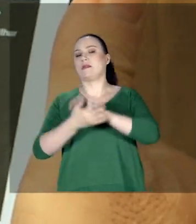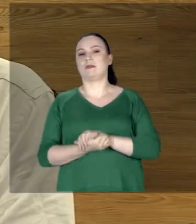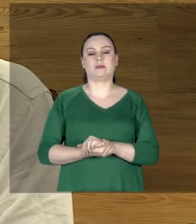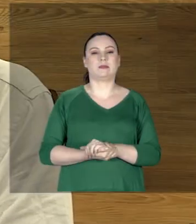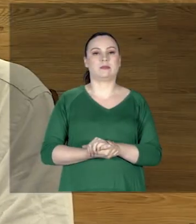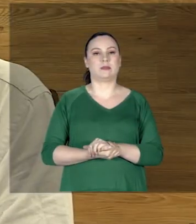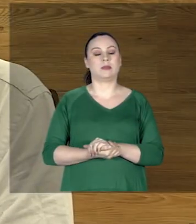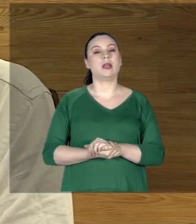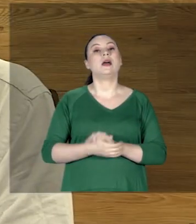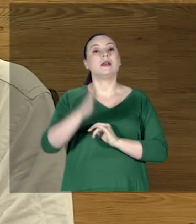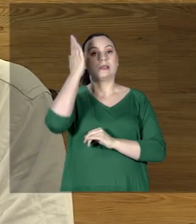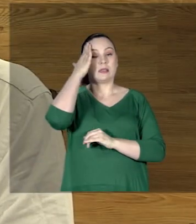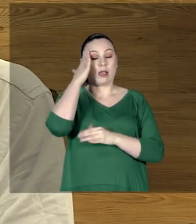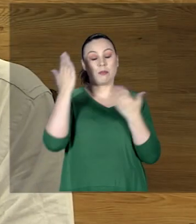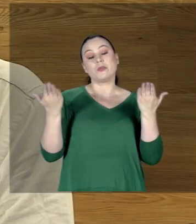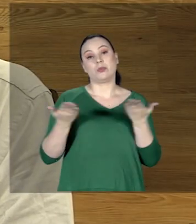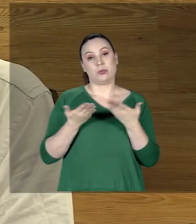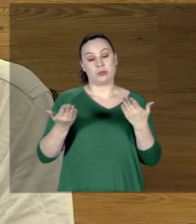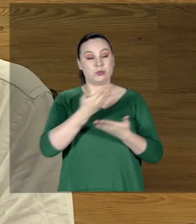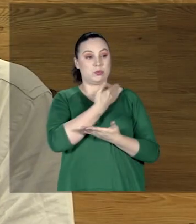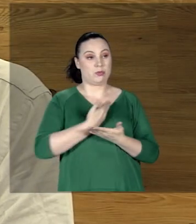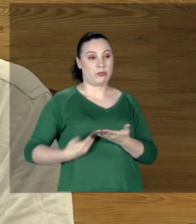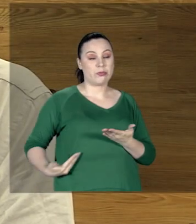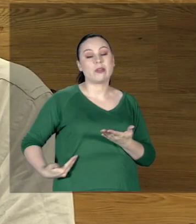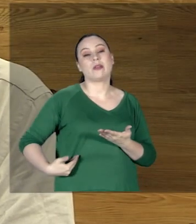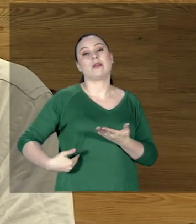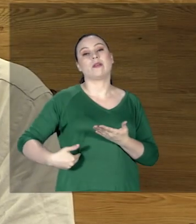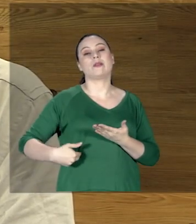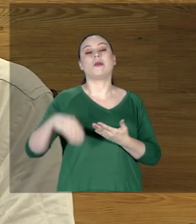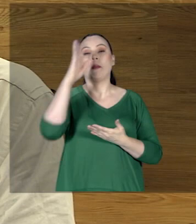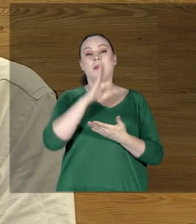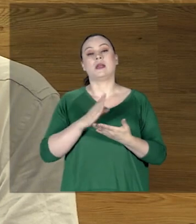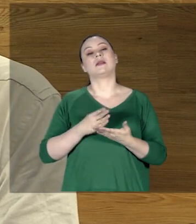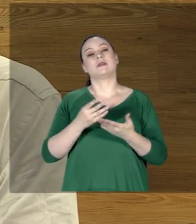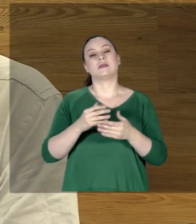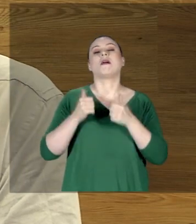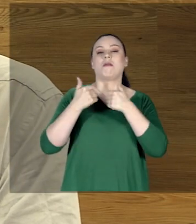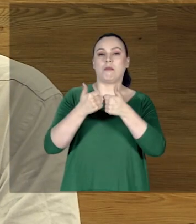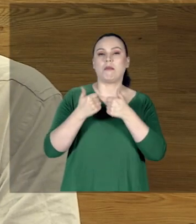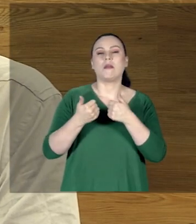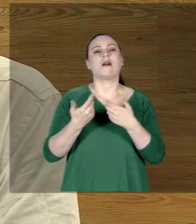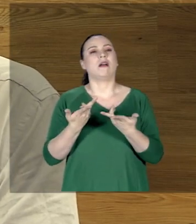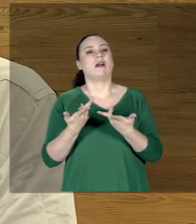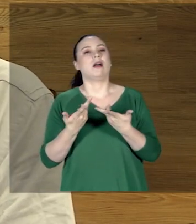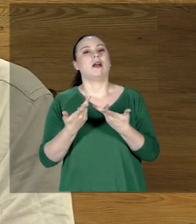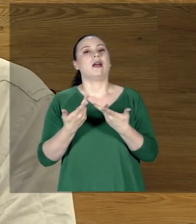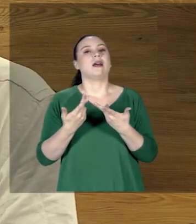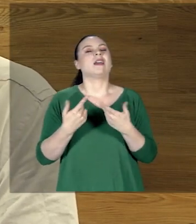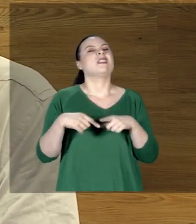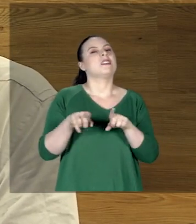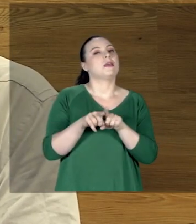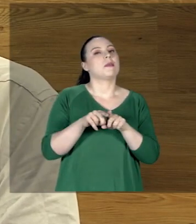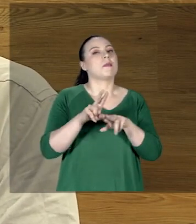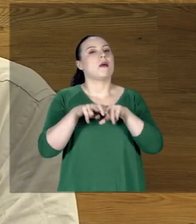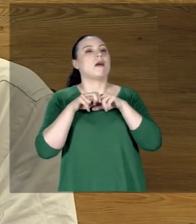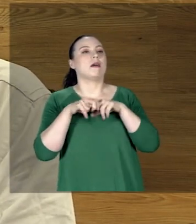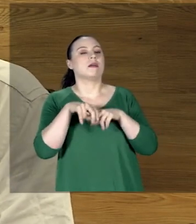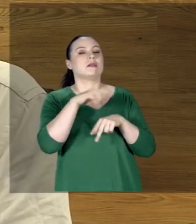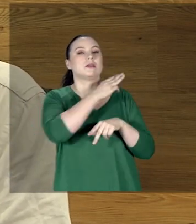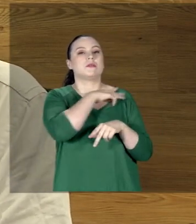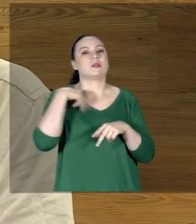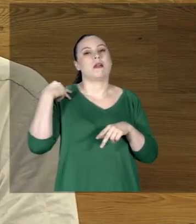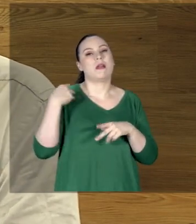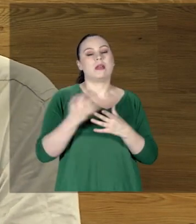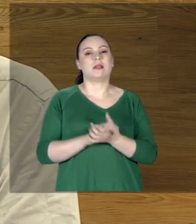A gente sabe que o governo federal, atualmente, ele tem uma sensibilidade importante em relação aos problemas da comunidade surda, até pela esposa do nosso presidente,